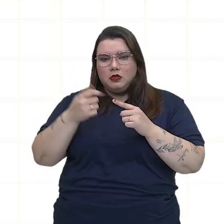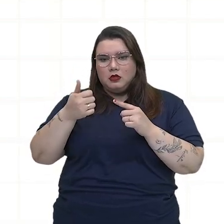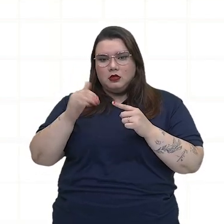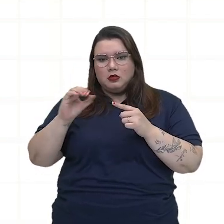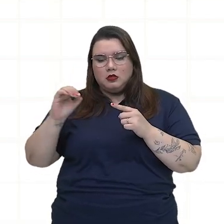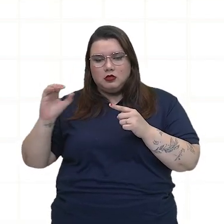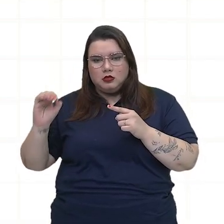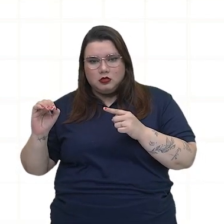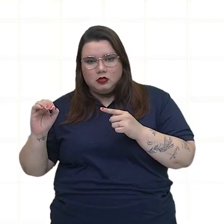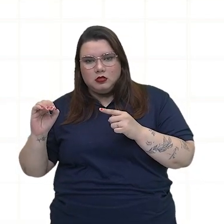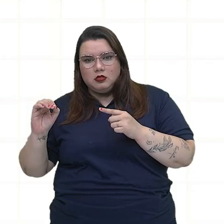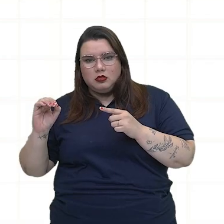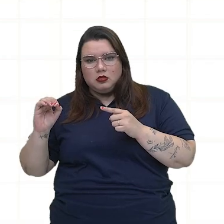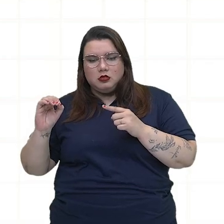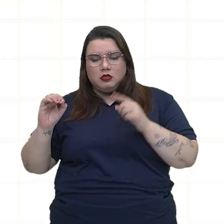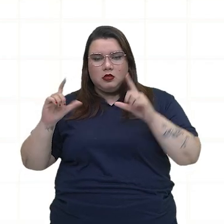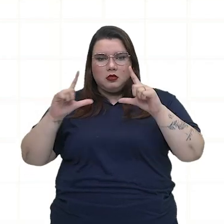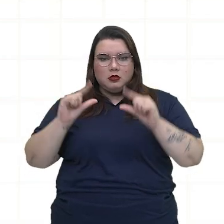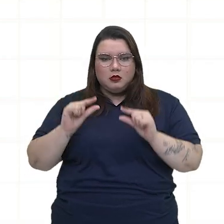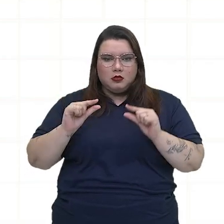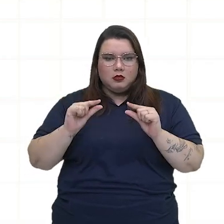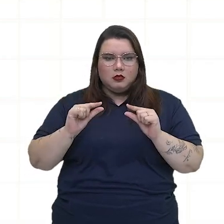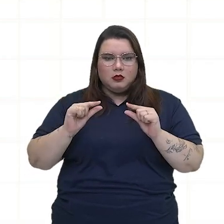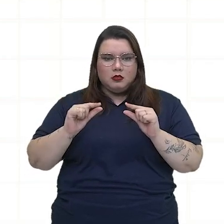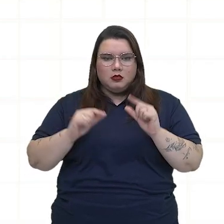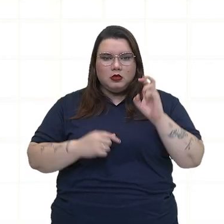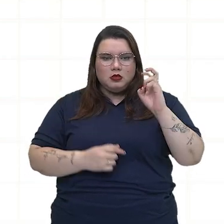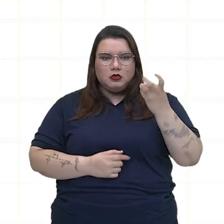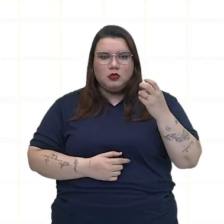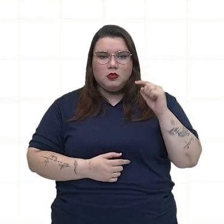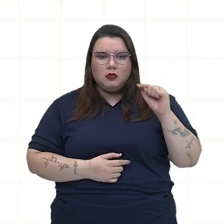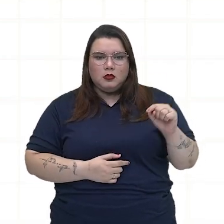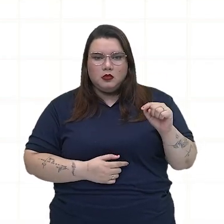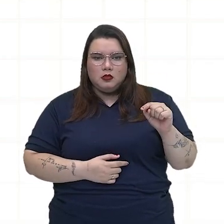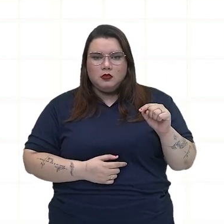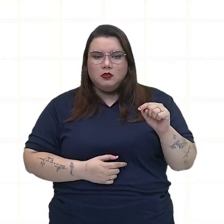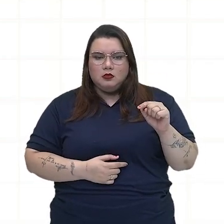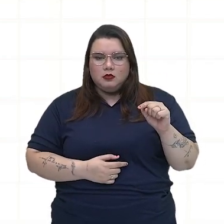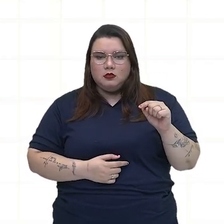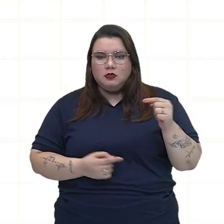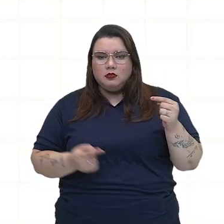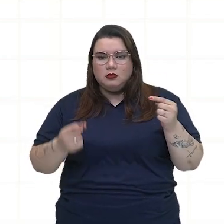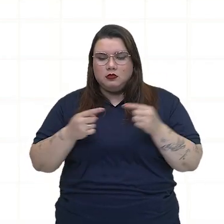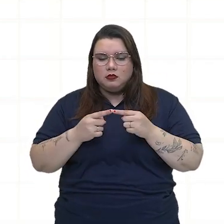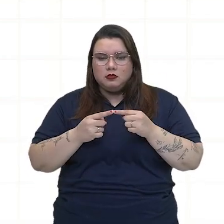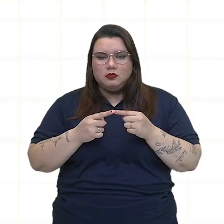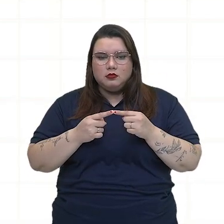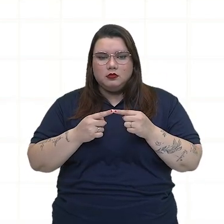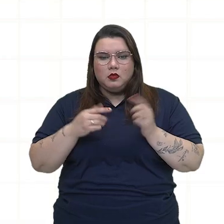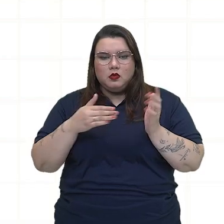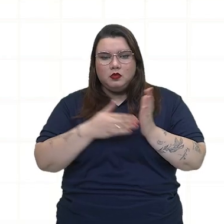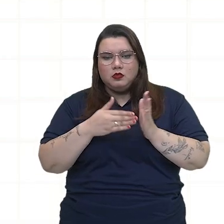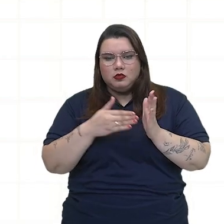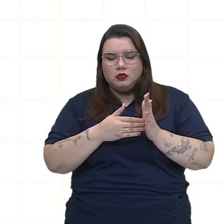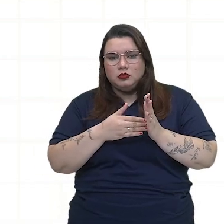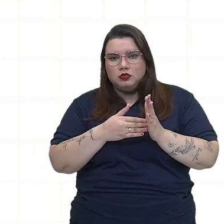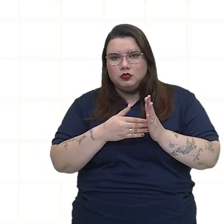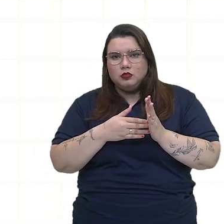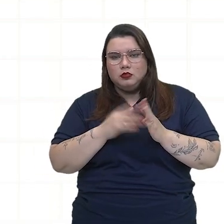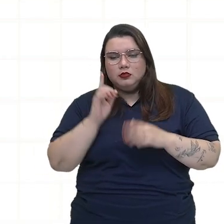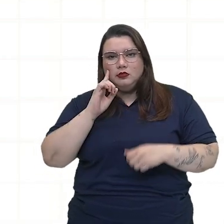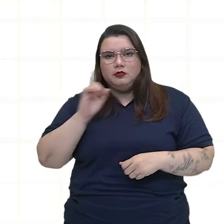um número 100 é menor do que 5.000. Que é o último, né, que está aí nessa tabela para